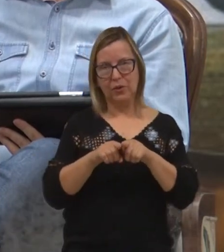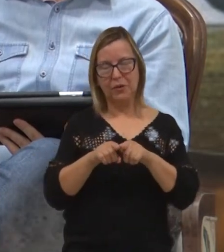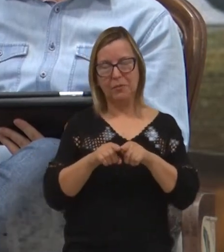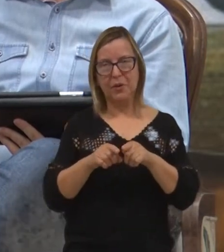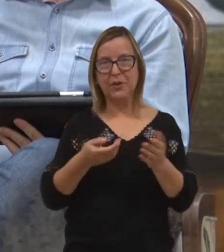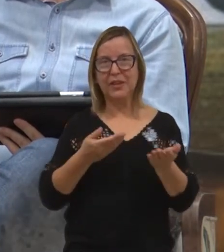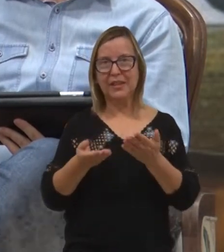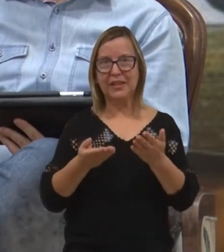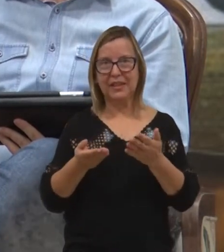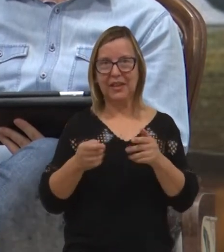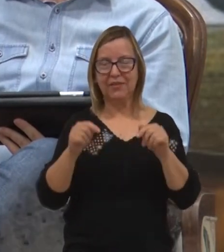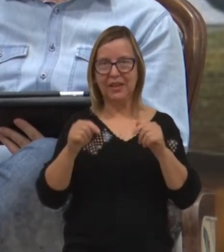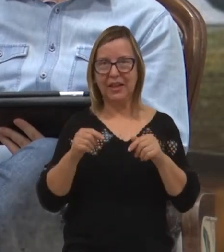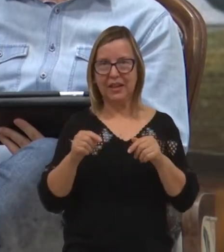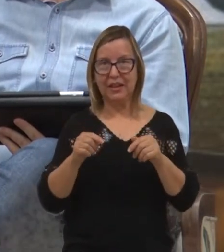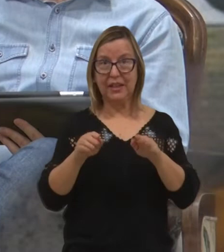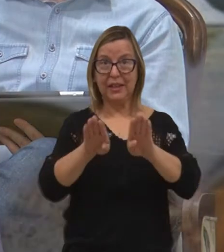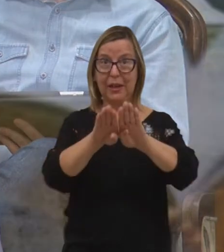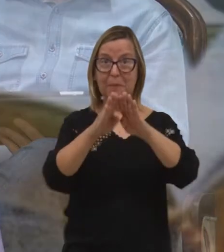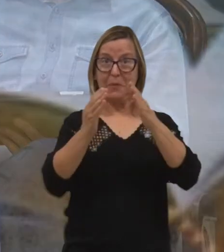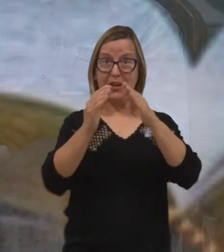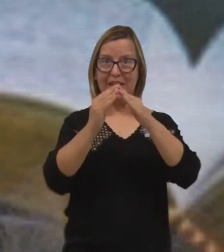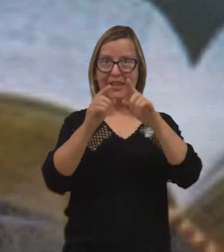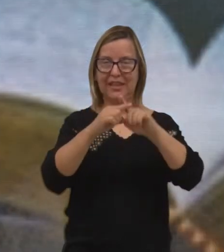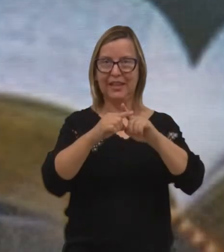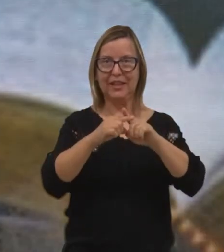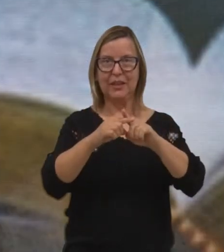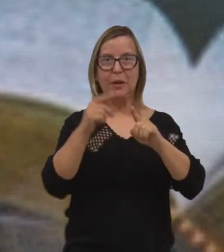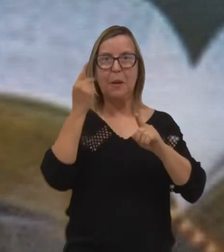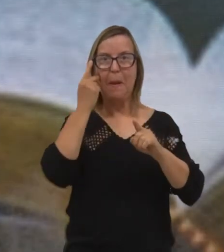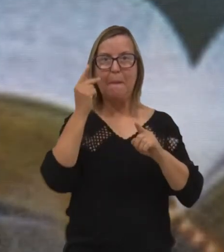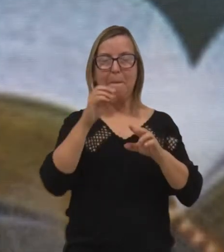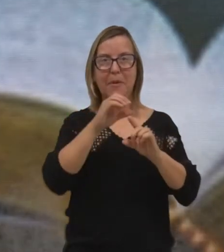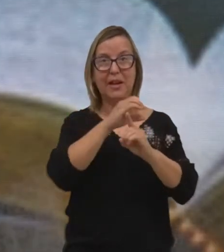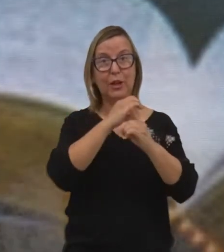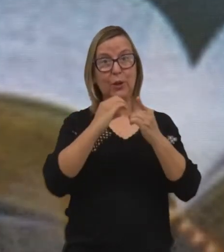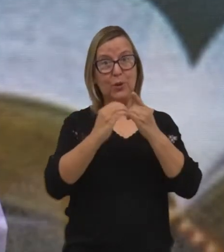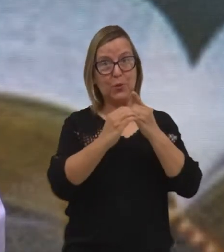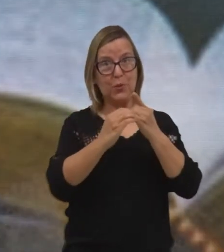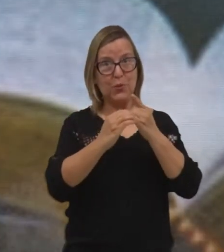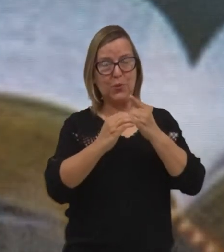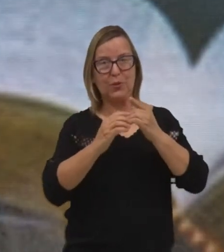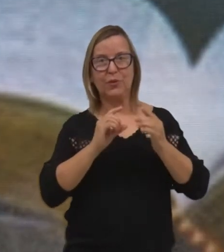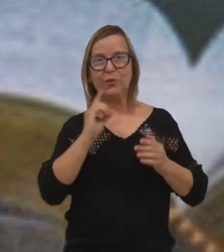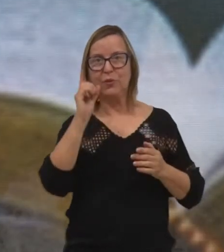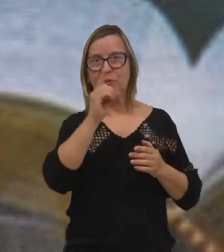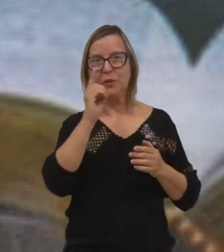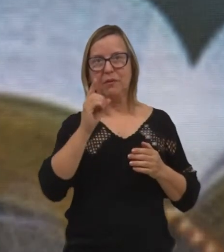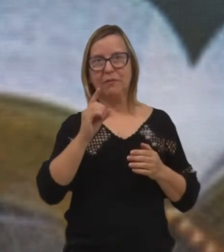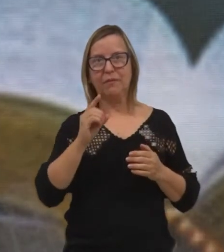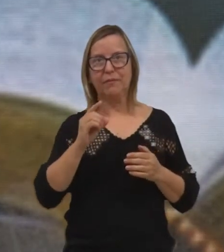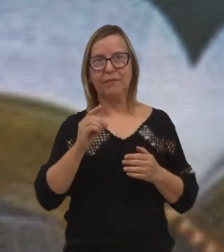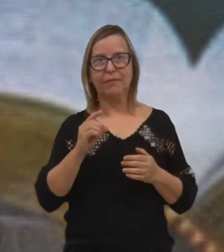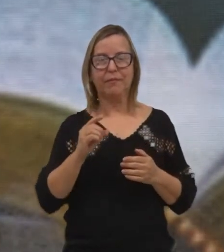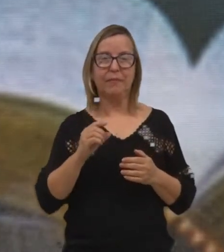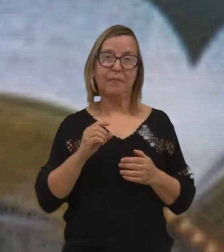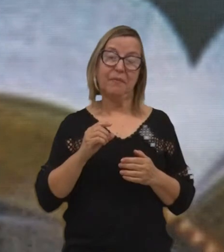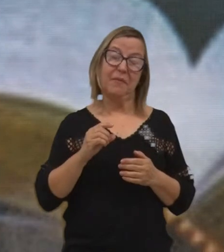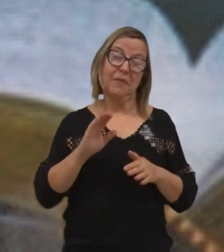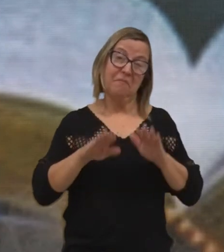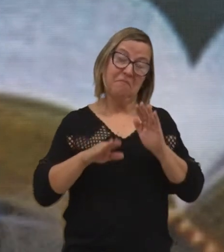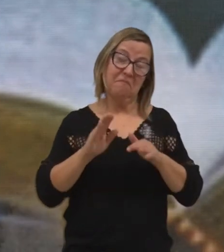o outro, ele é remunerado para isso. Pode afirmar, um é remunerado e o outro não.